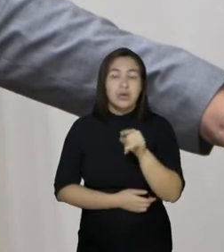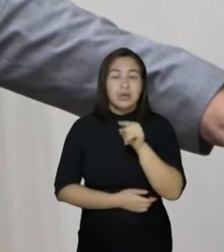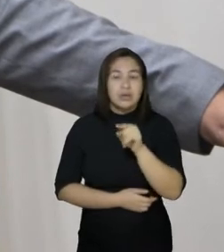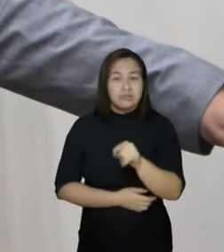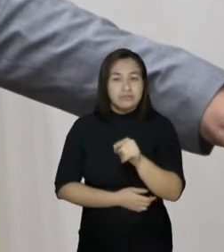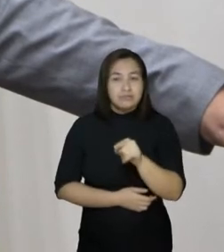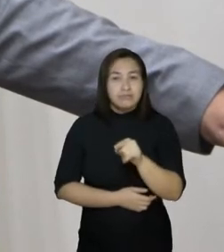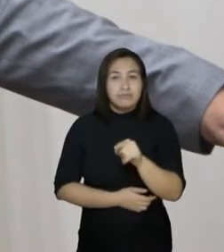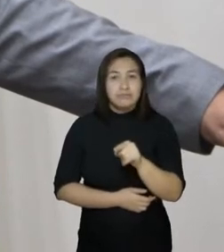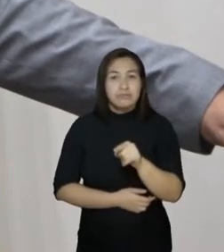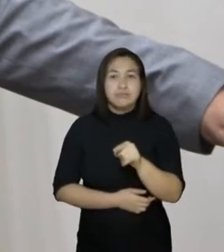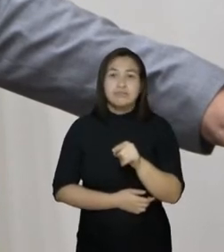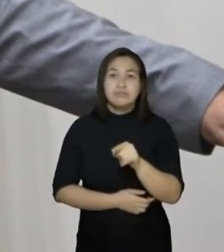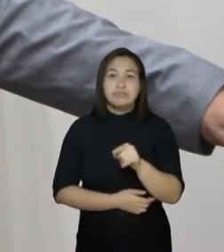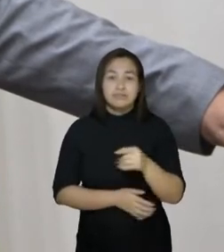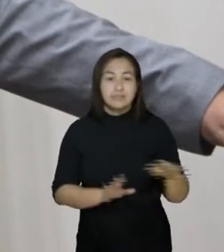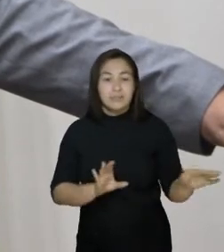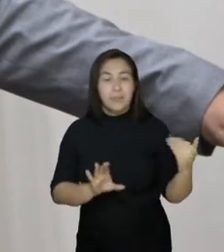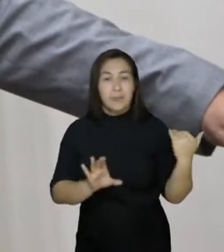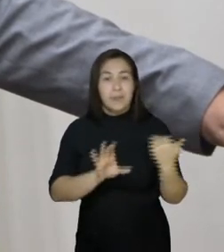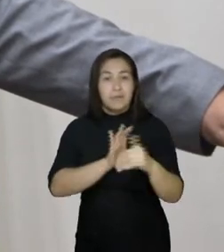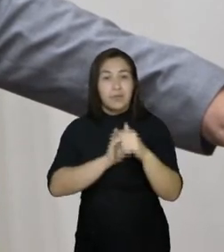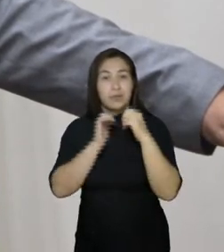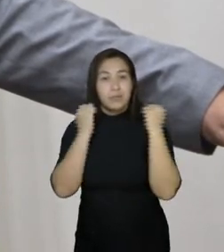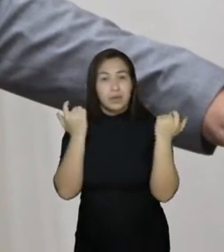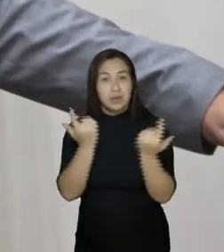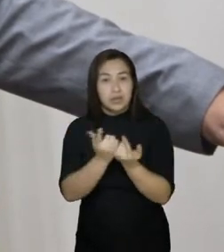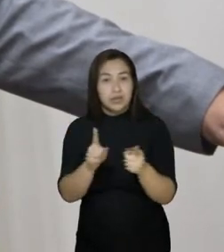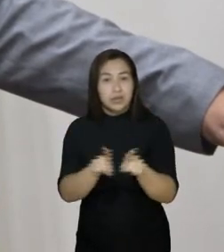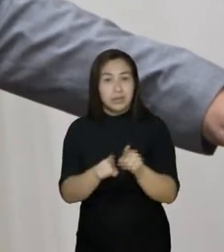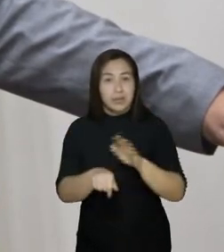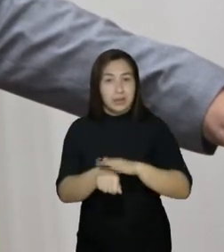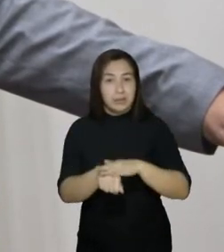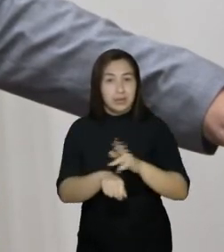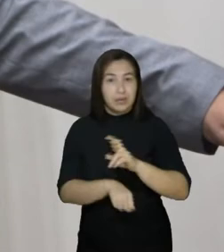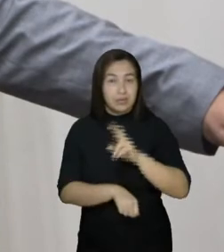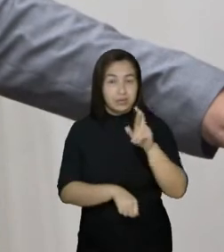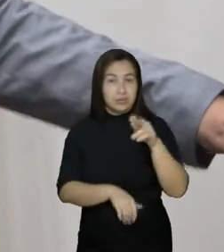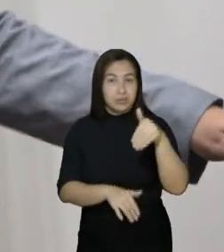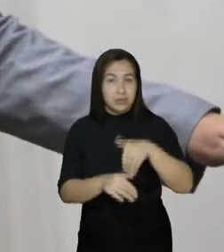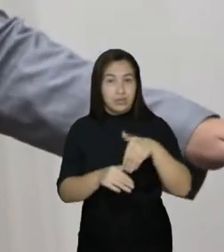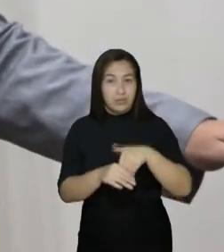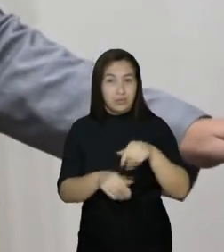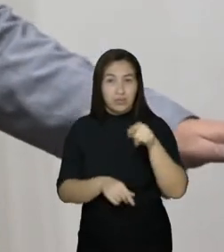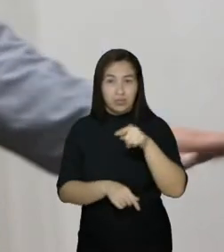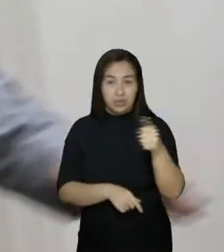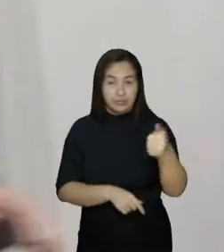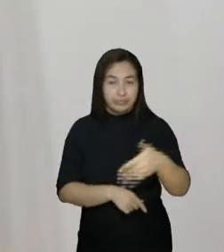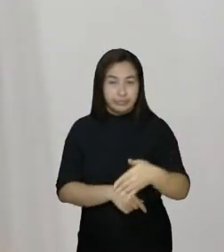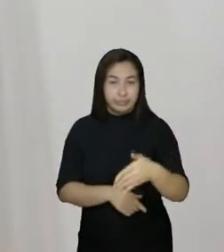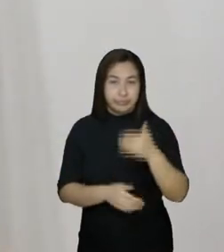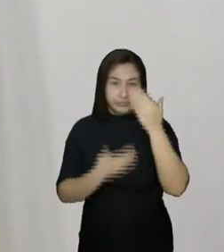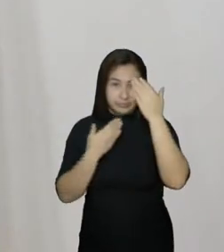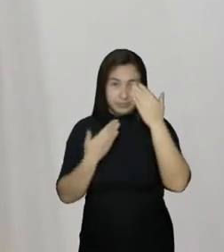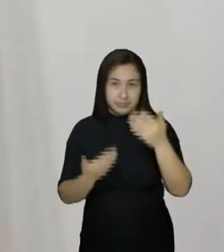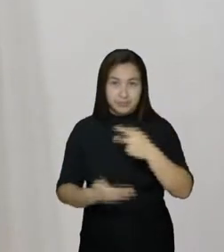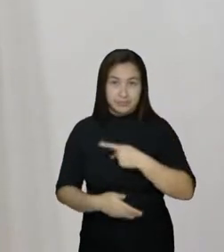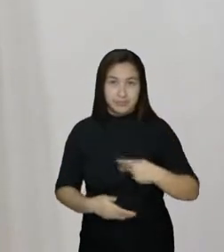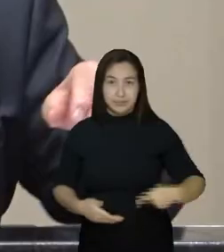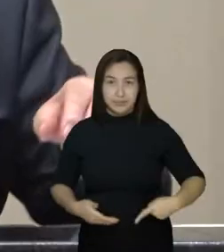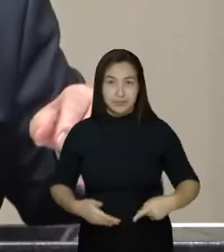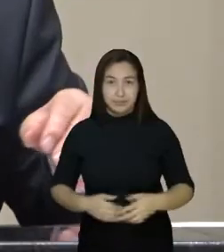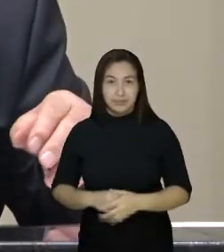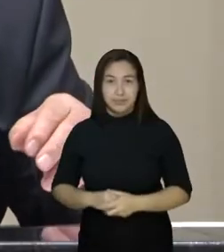quem mandou para essa casa e de quem votou nessa porcaria. Obrigado, presidente.